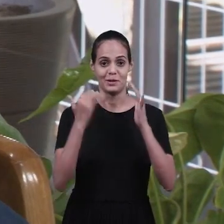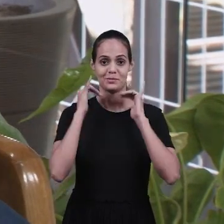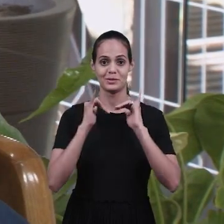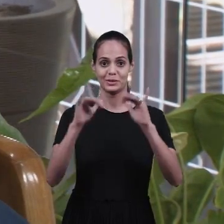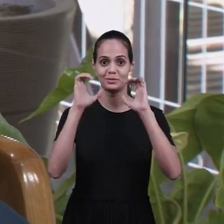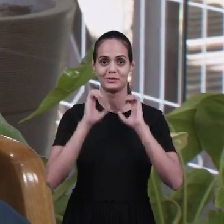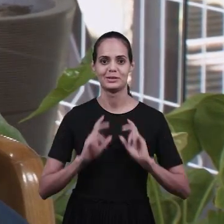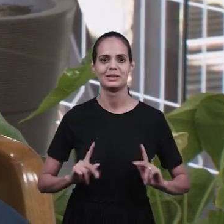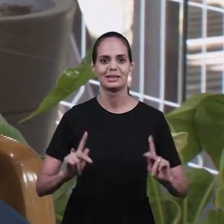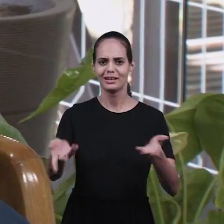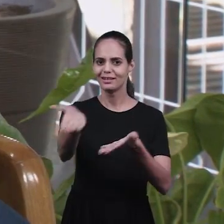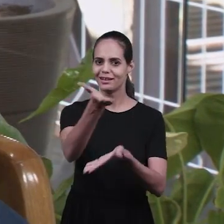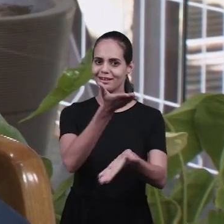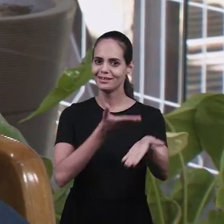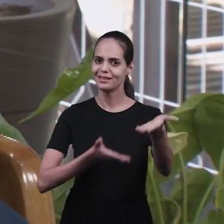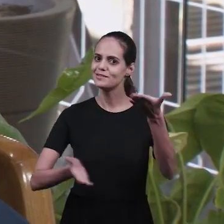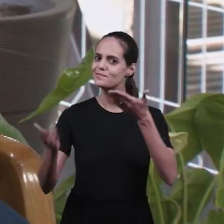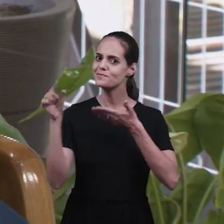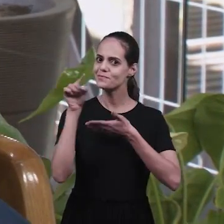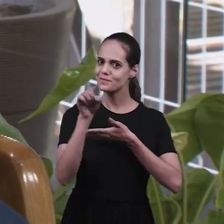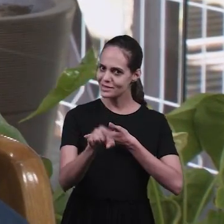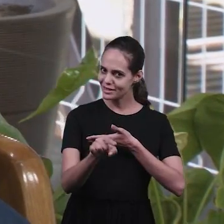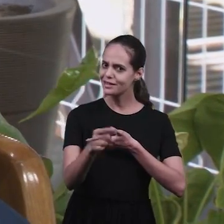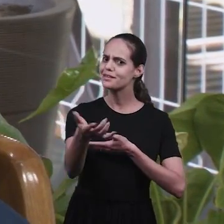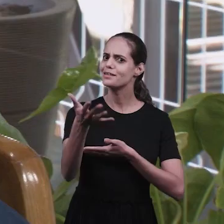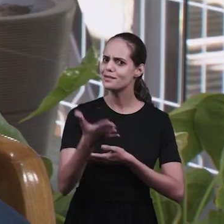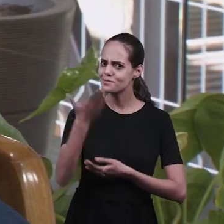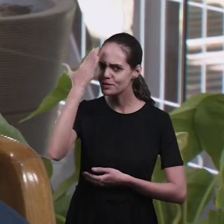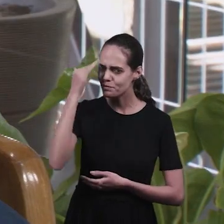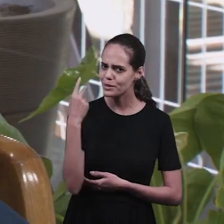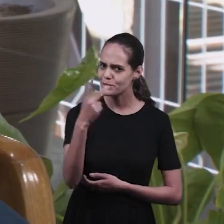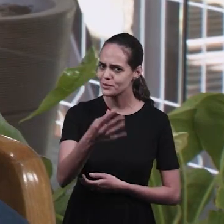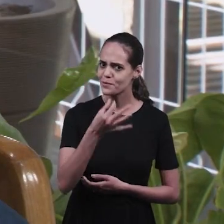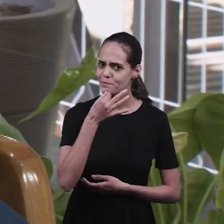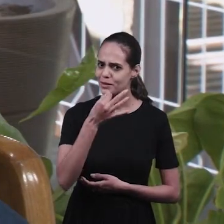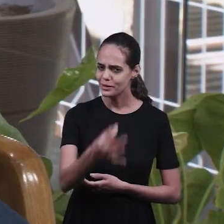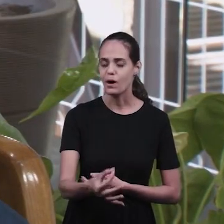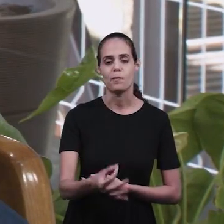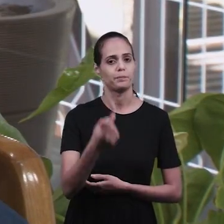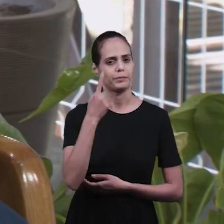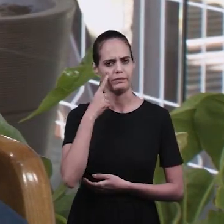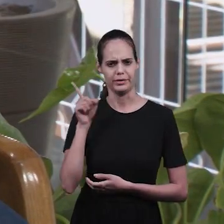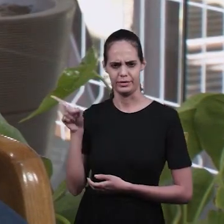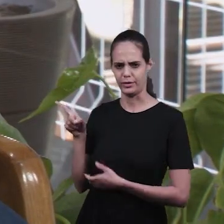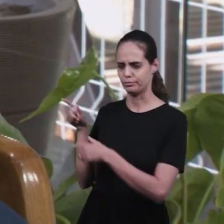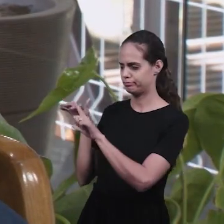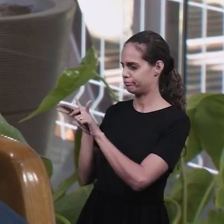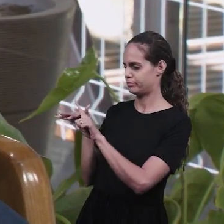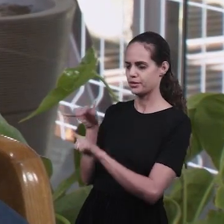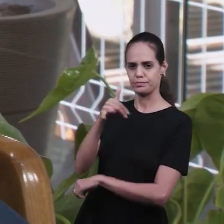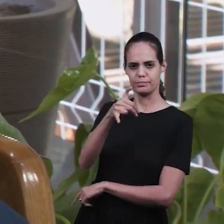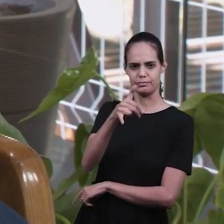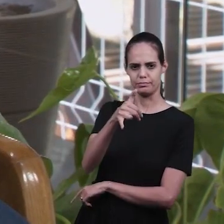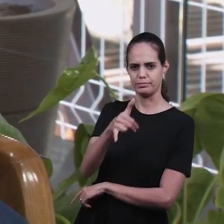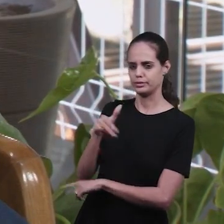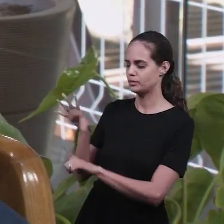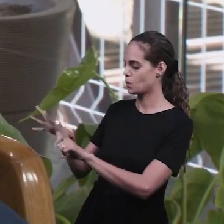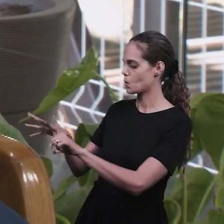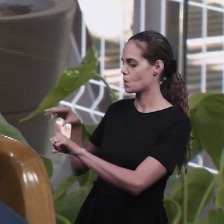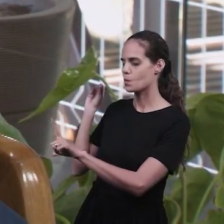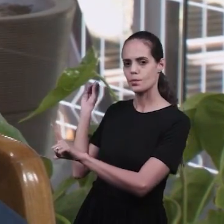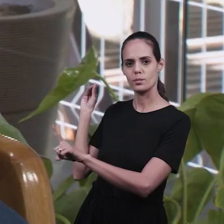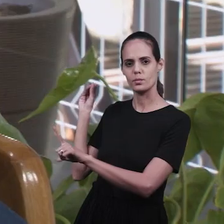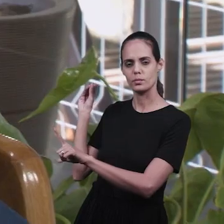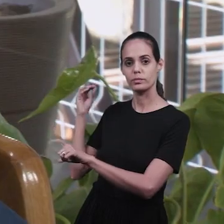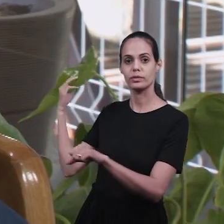Et la promotion en annonçant l'évangile éternel est aussi interactive et nous voulons connaître votre opinion. Pointez la caméra de votre smartphone